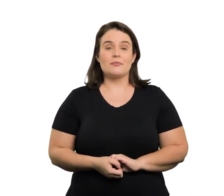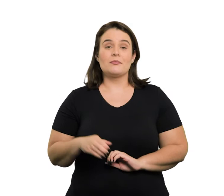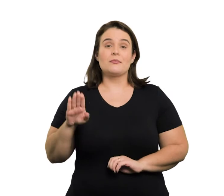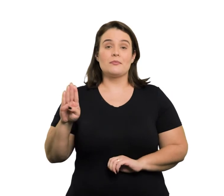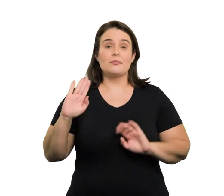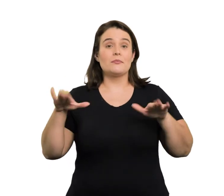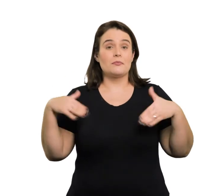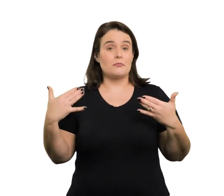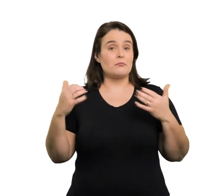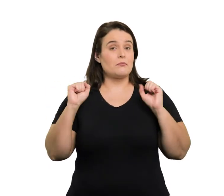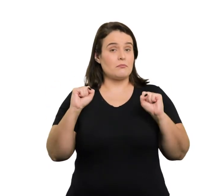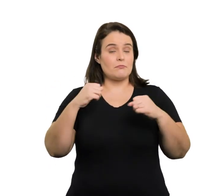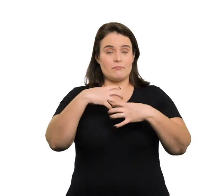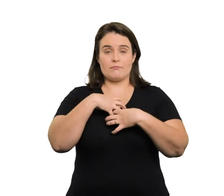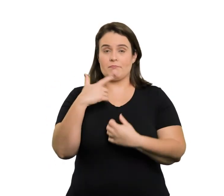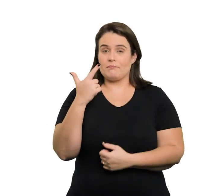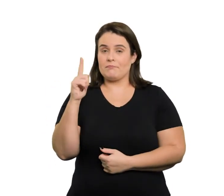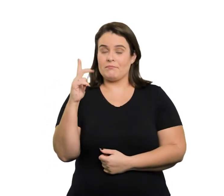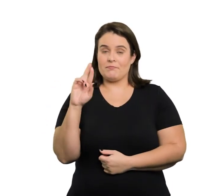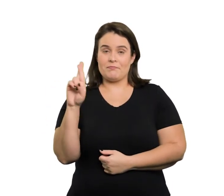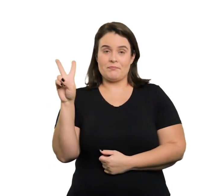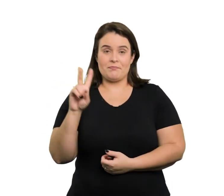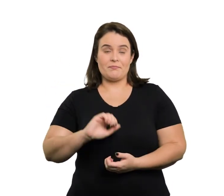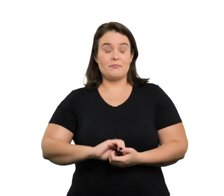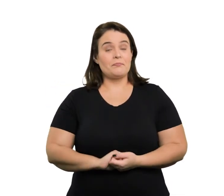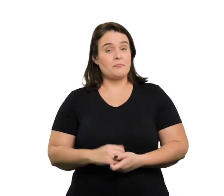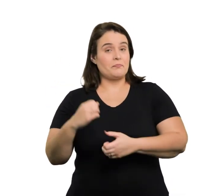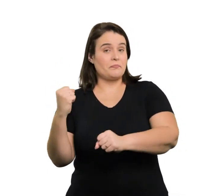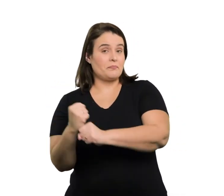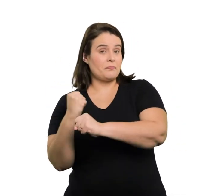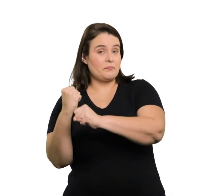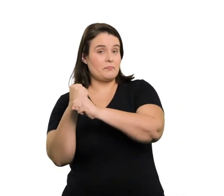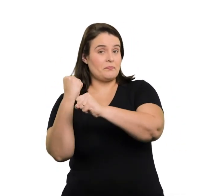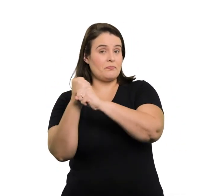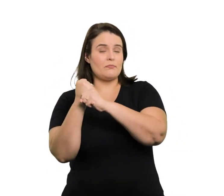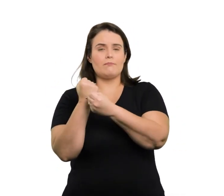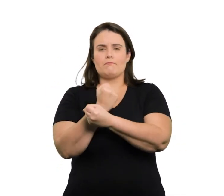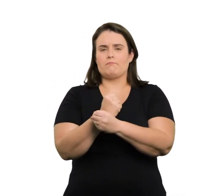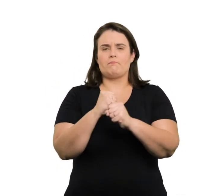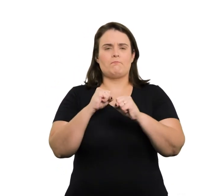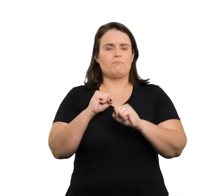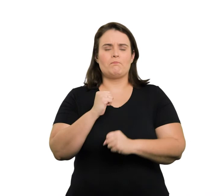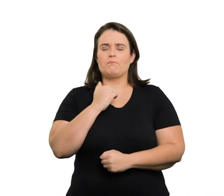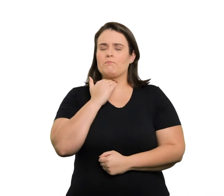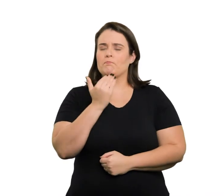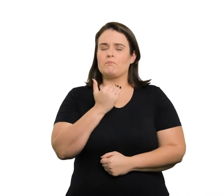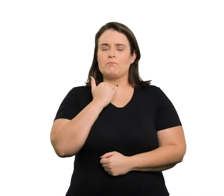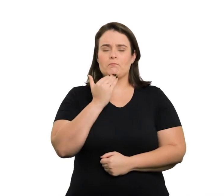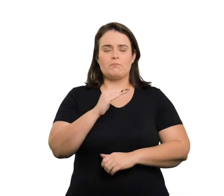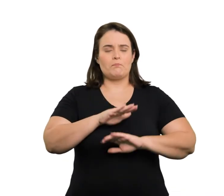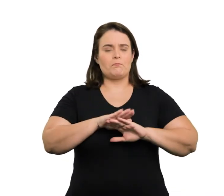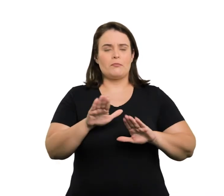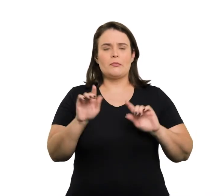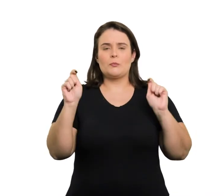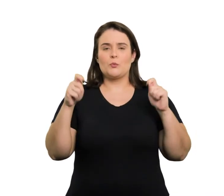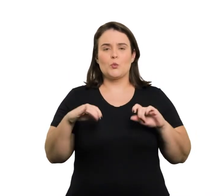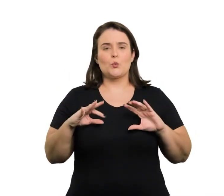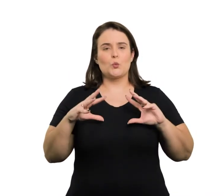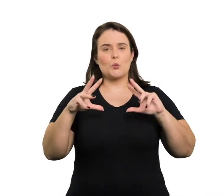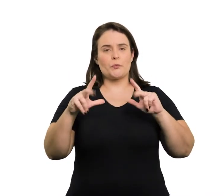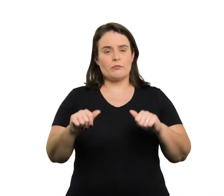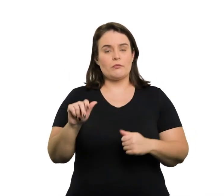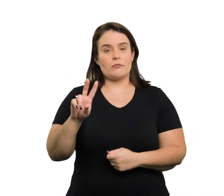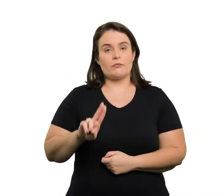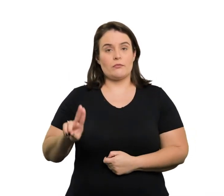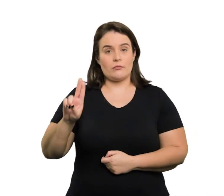Quais rampas podem ter outras características? No caso de reformas, sendo impossível e